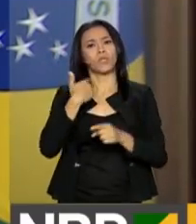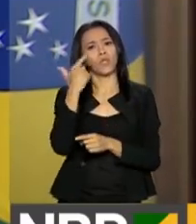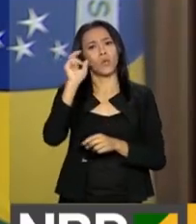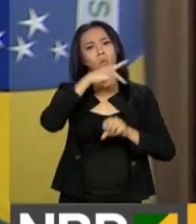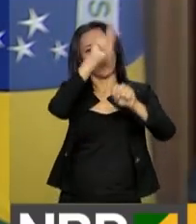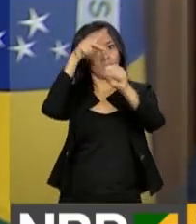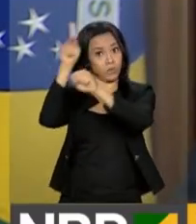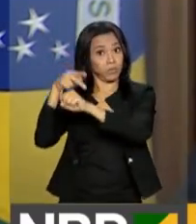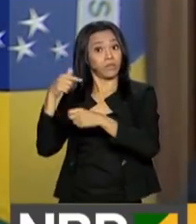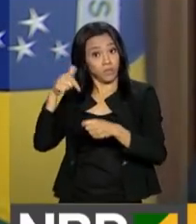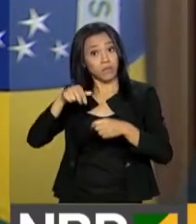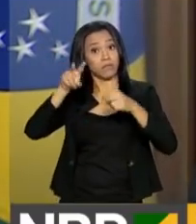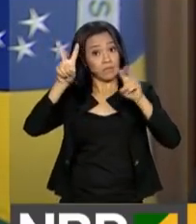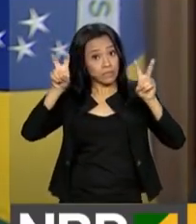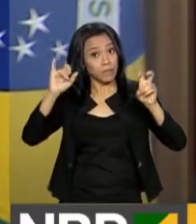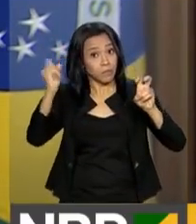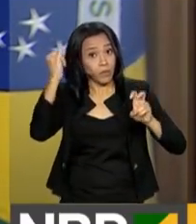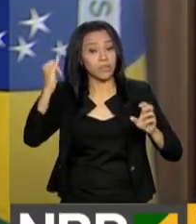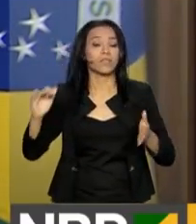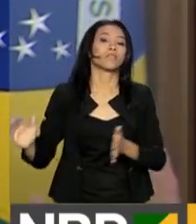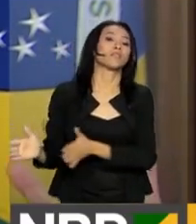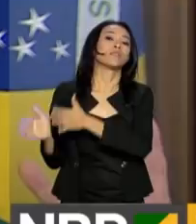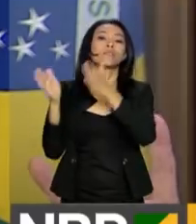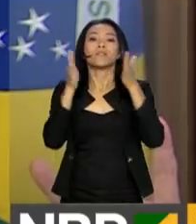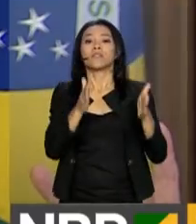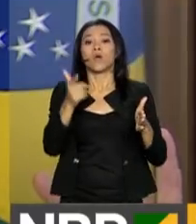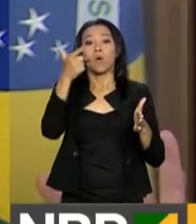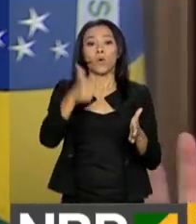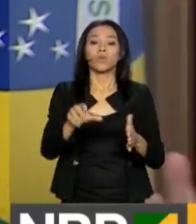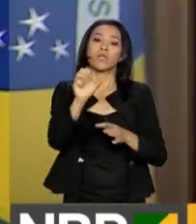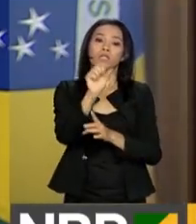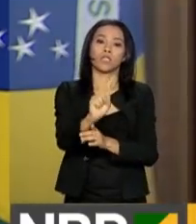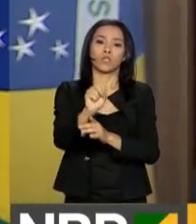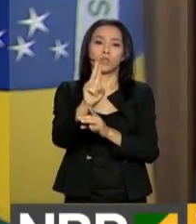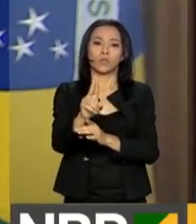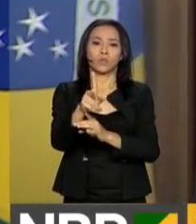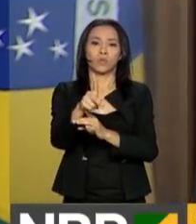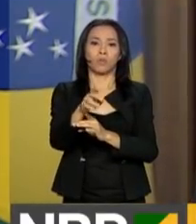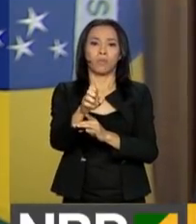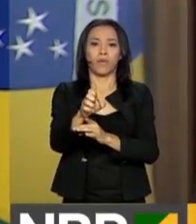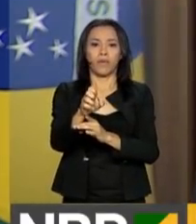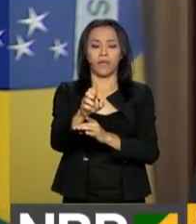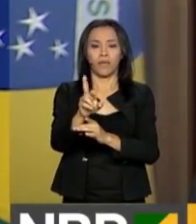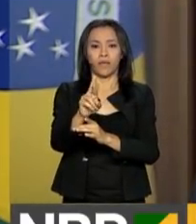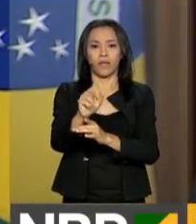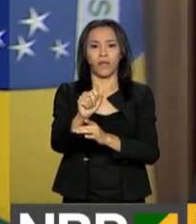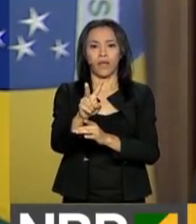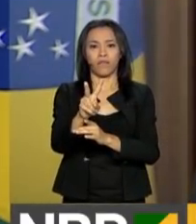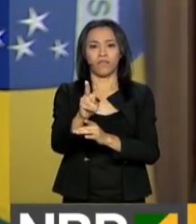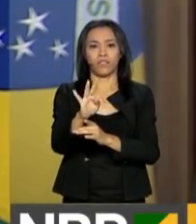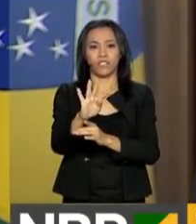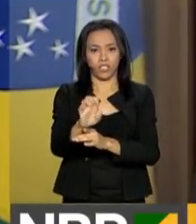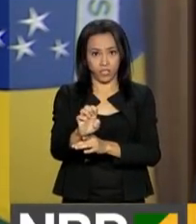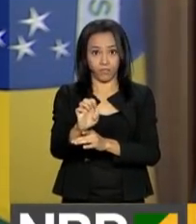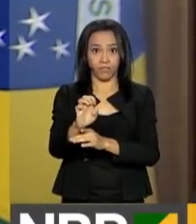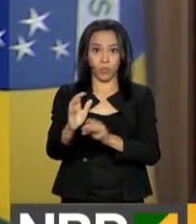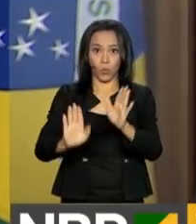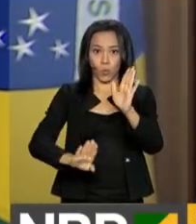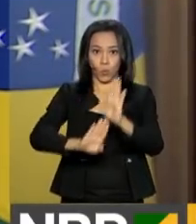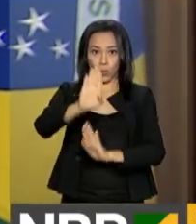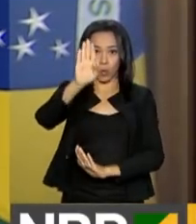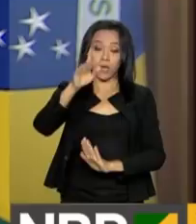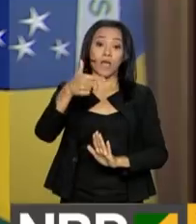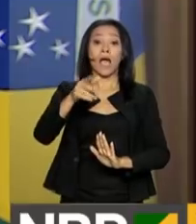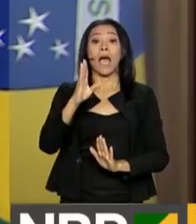de fato né pra falar de superávit comercial eu posso dizer que a balança comercial fechou 2017